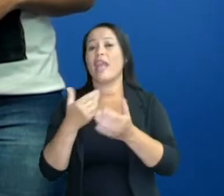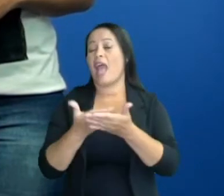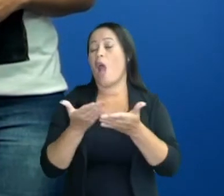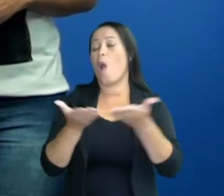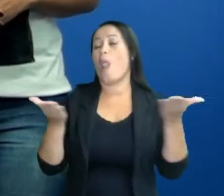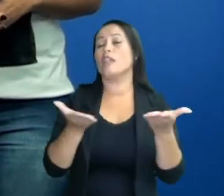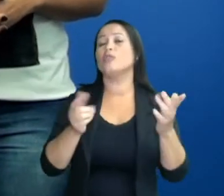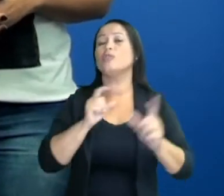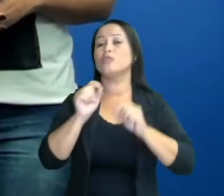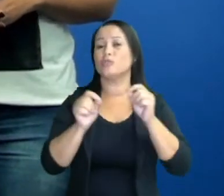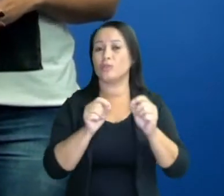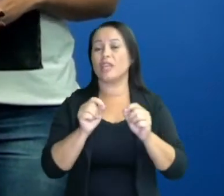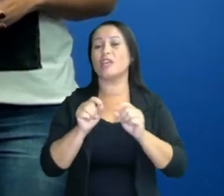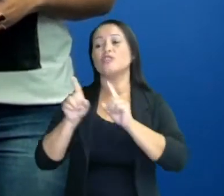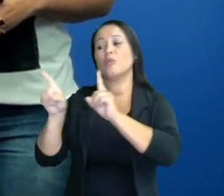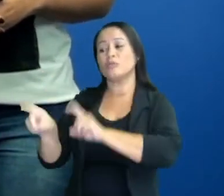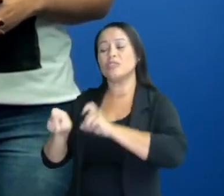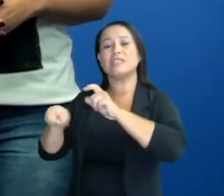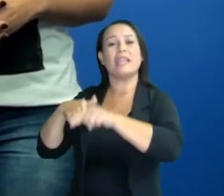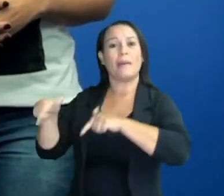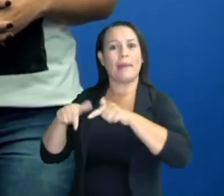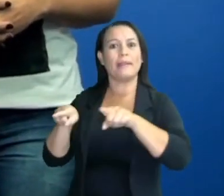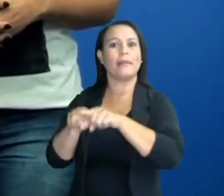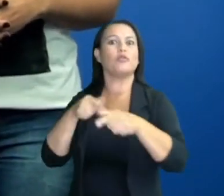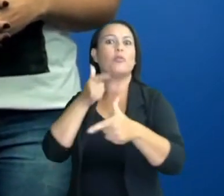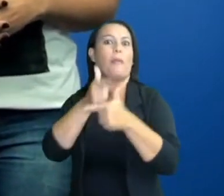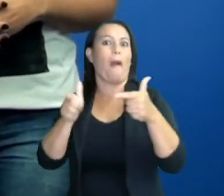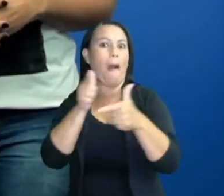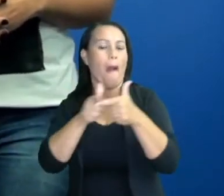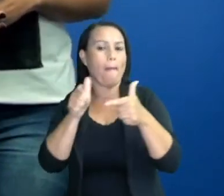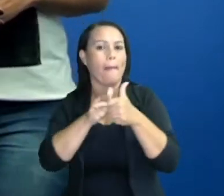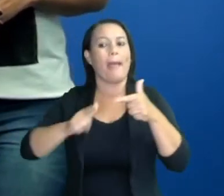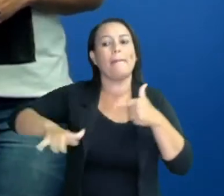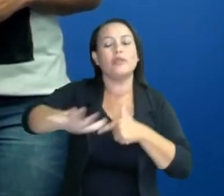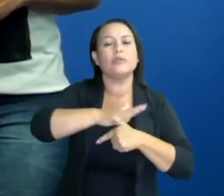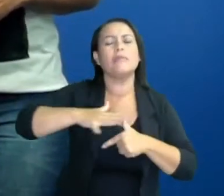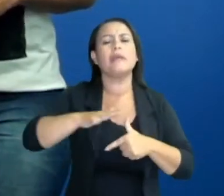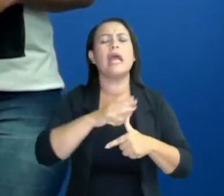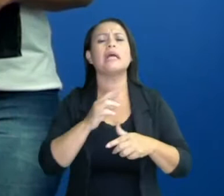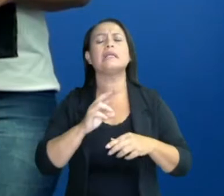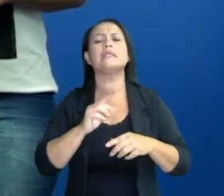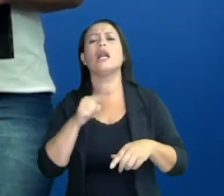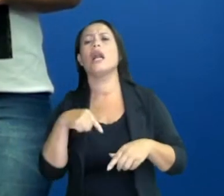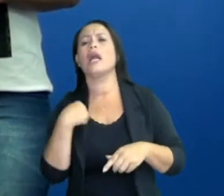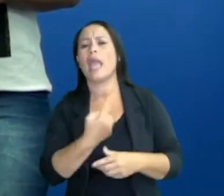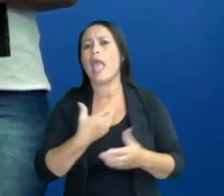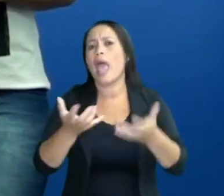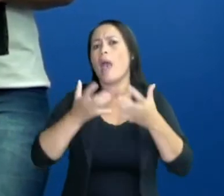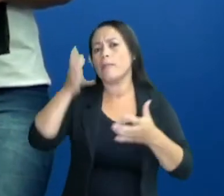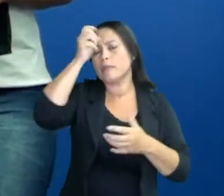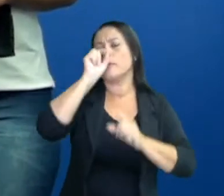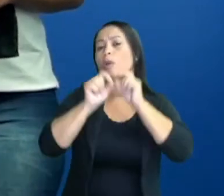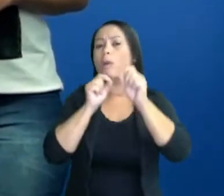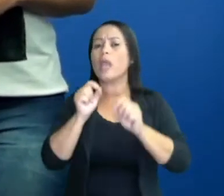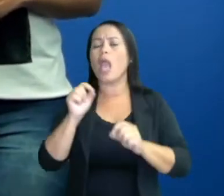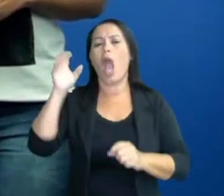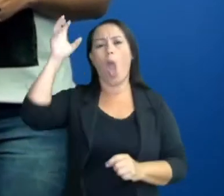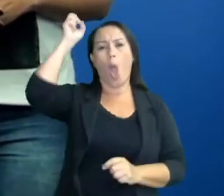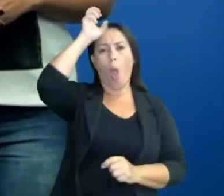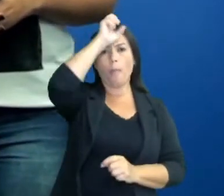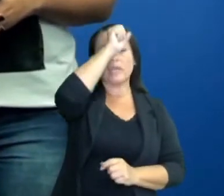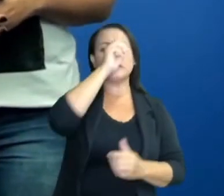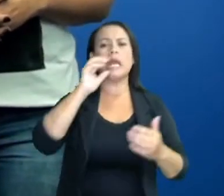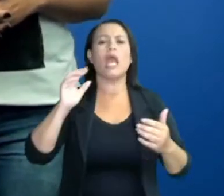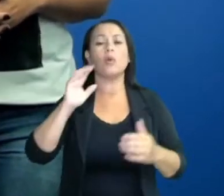atividades agrícolas e os impactos ambientais Nossa expectativa de aprendizagem é compreender os principais